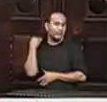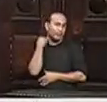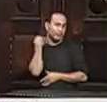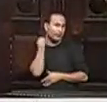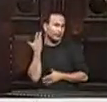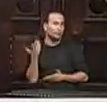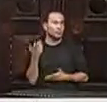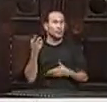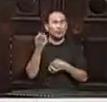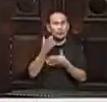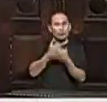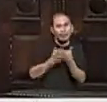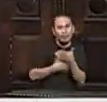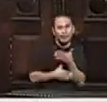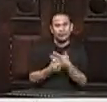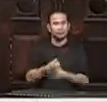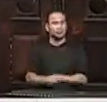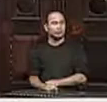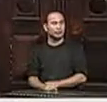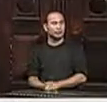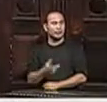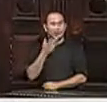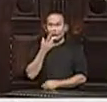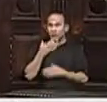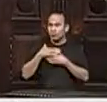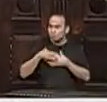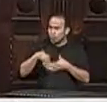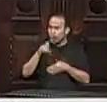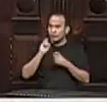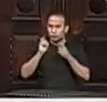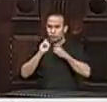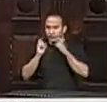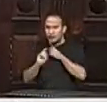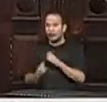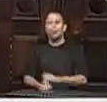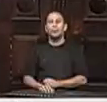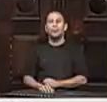orçamento, e amanhã eu voltarei à tribuna para continuar a discussão desta peça orçamentária. Muito obrigado.